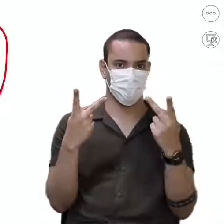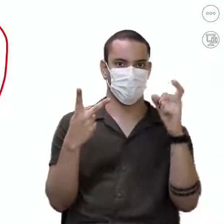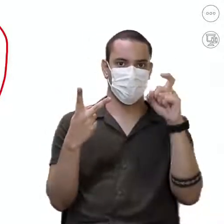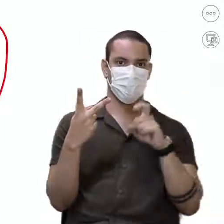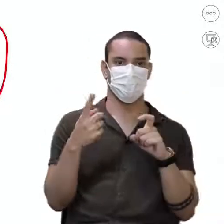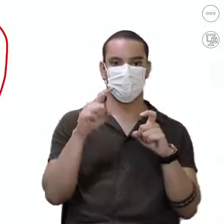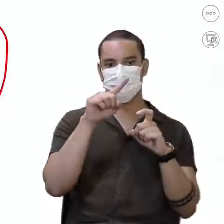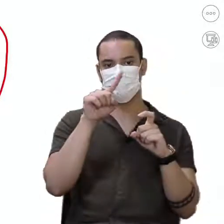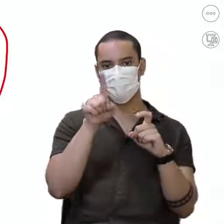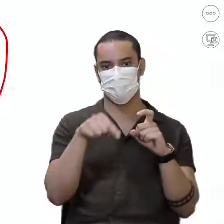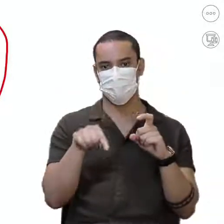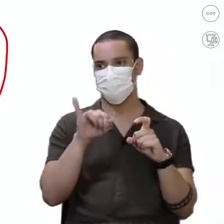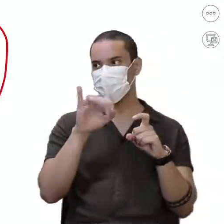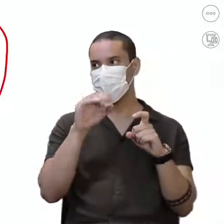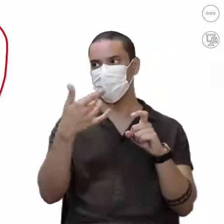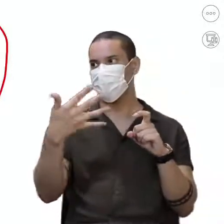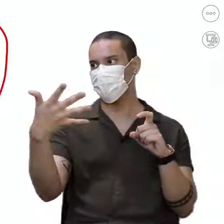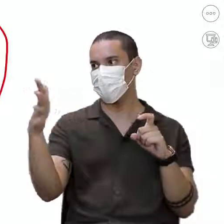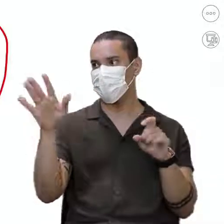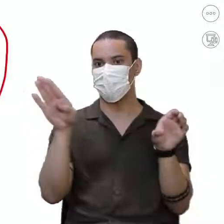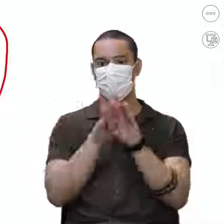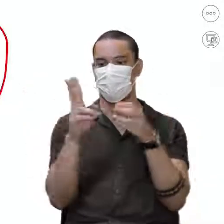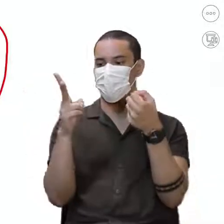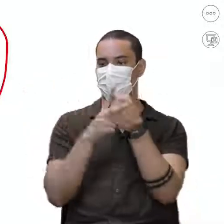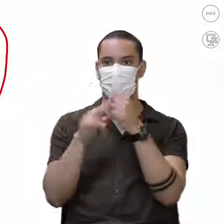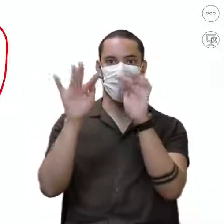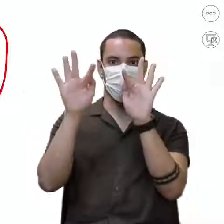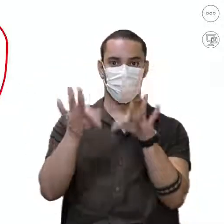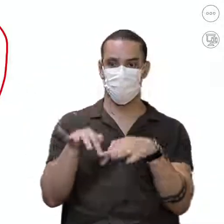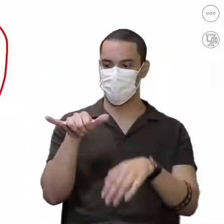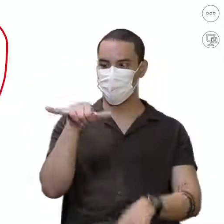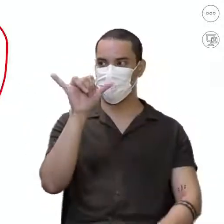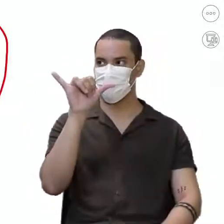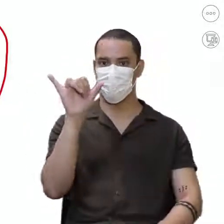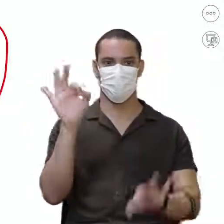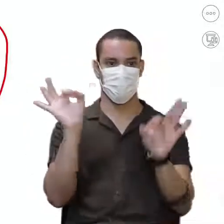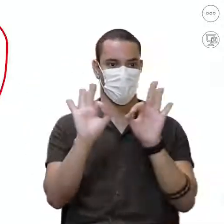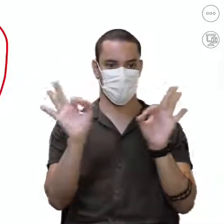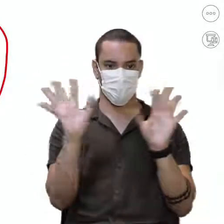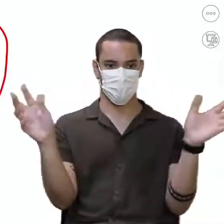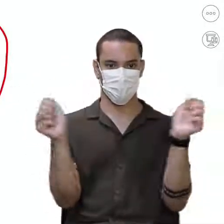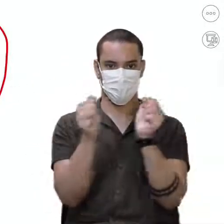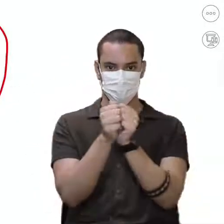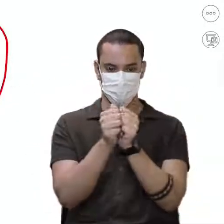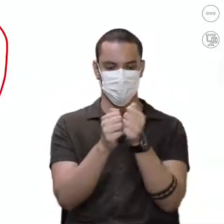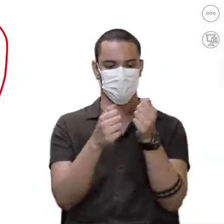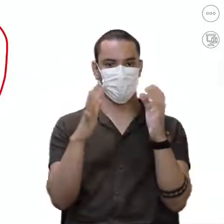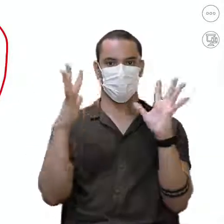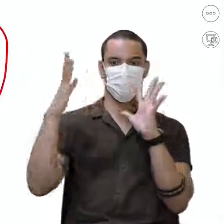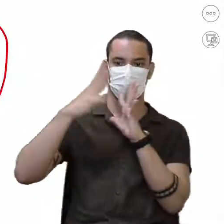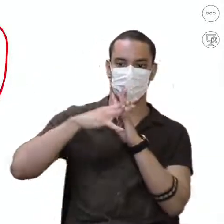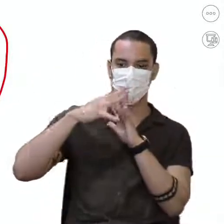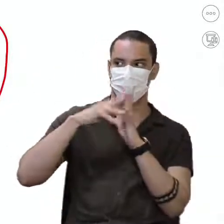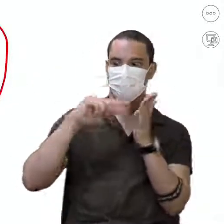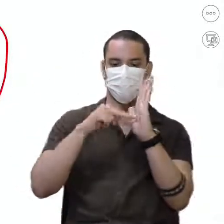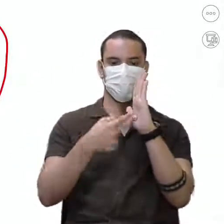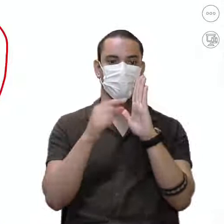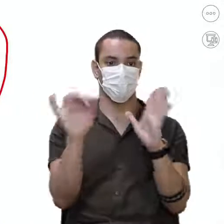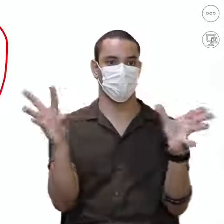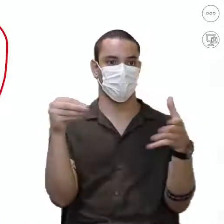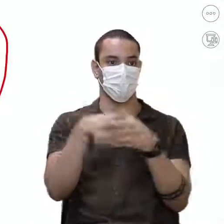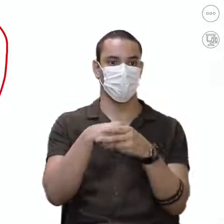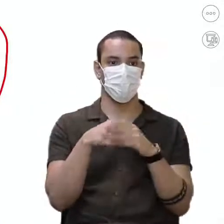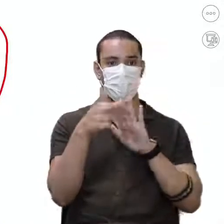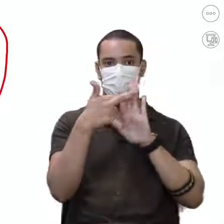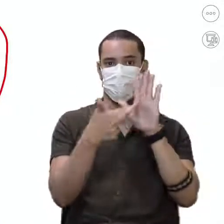Z e O, e também não é um verbo que termina com Y, precedido de consoante, significa que ele faz parte da